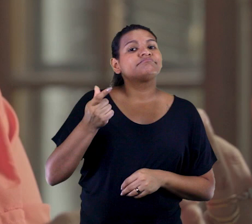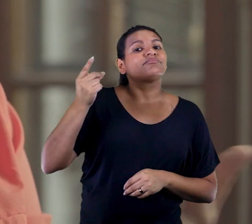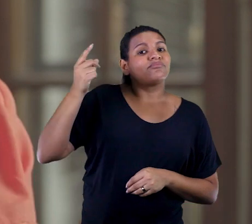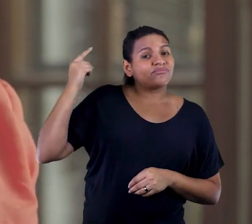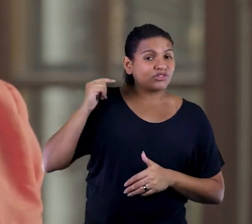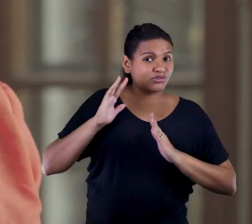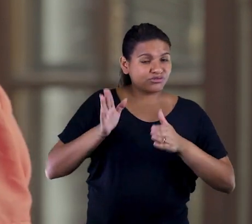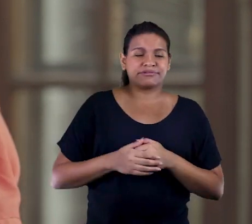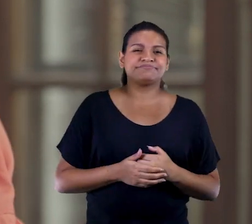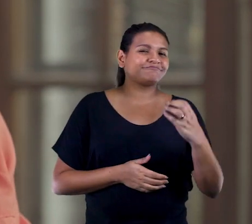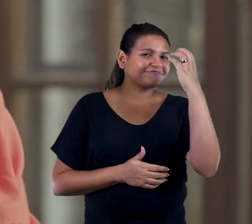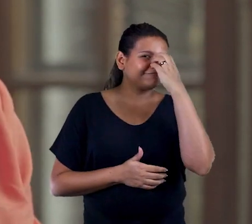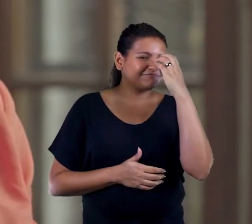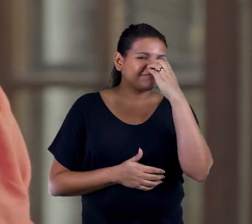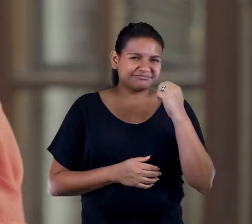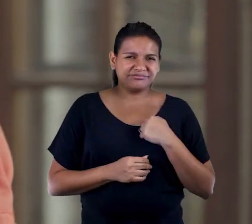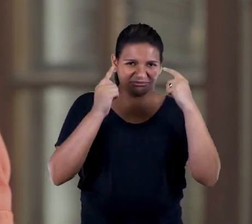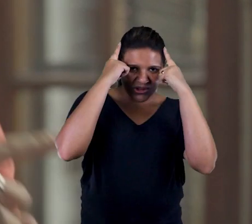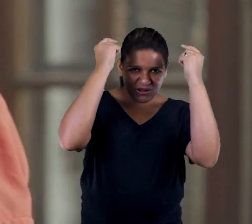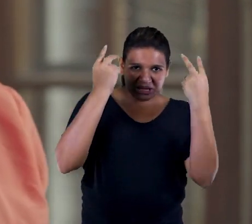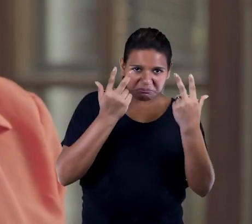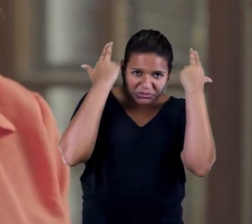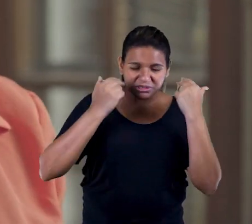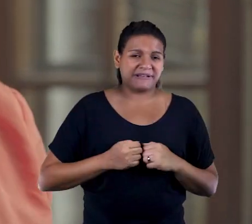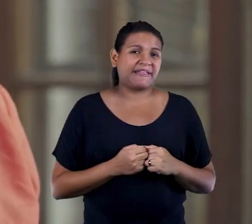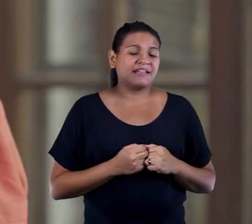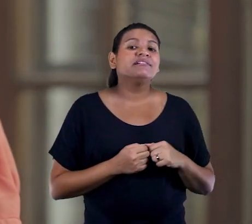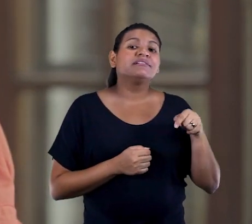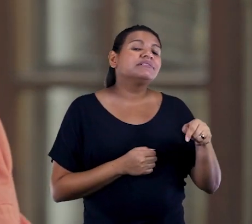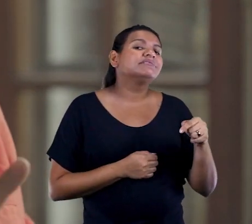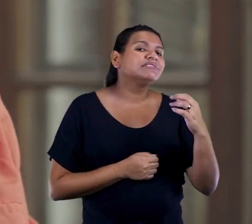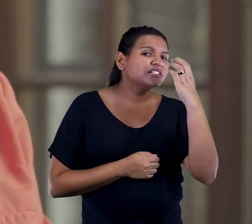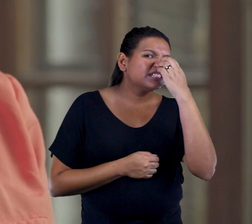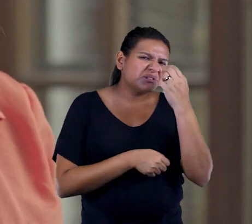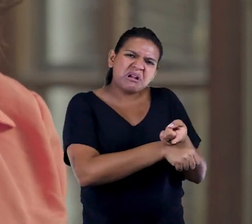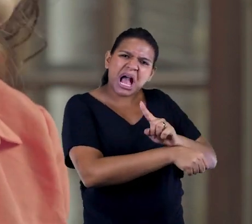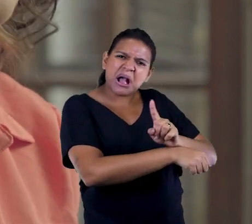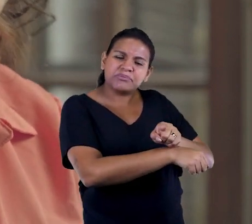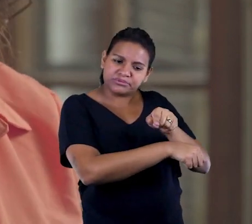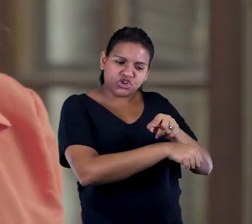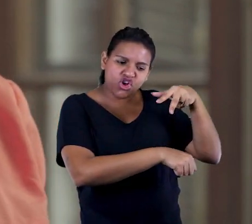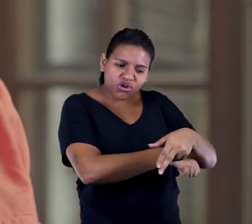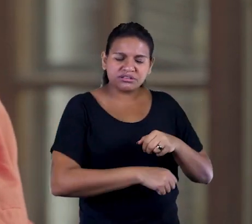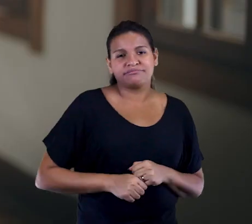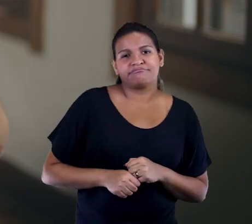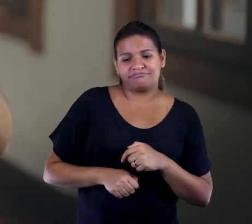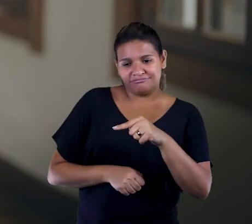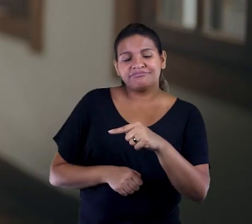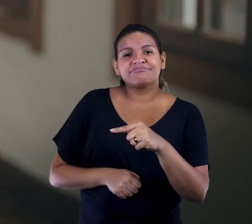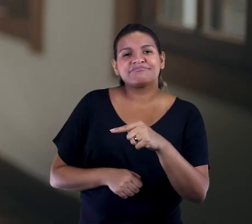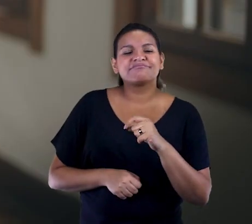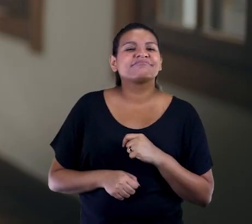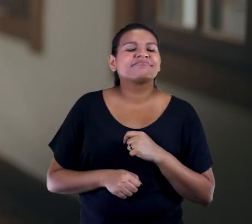se cortou rabo de cachorro, se cortou orelha de cachorro, se cortou unha de gato, se cortou cordas vocais de gato,